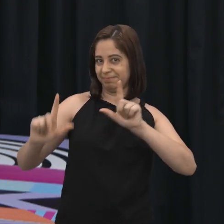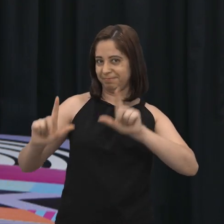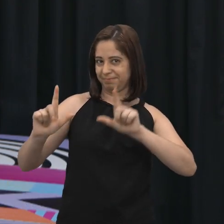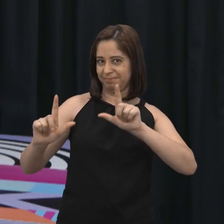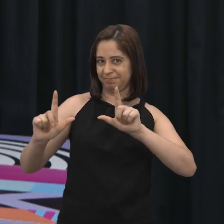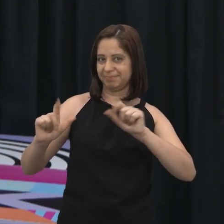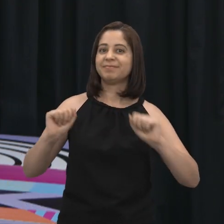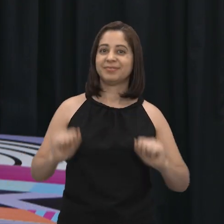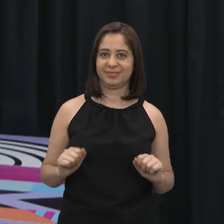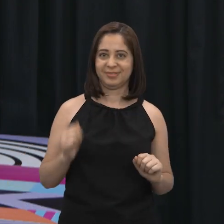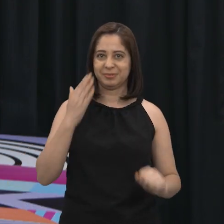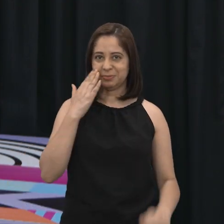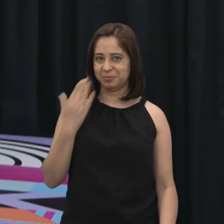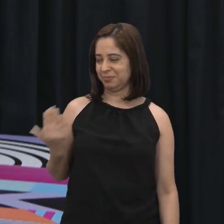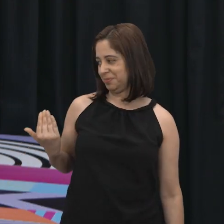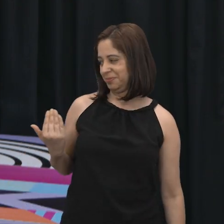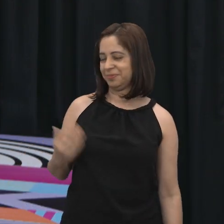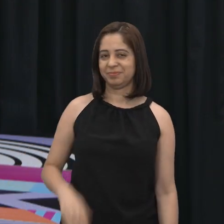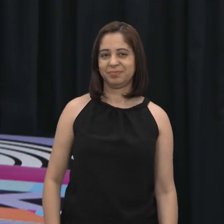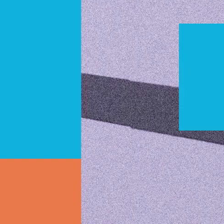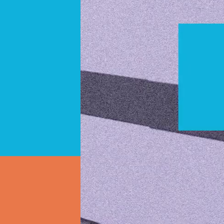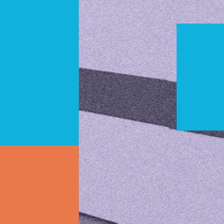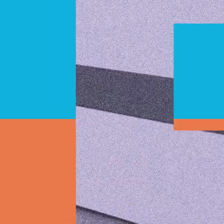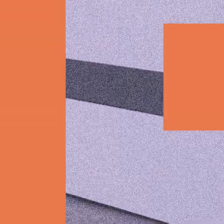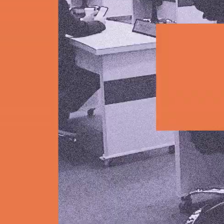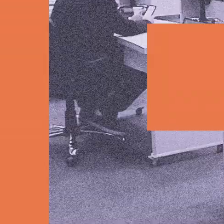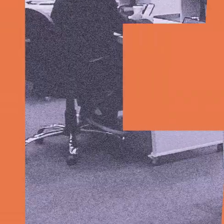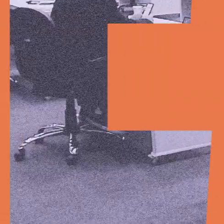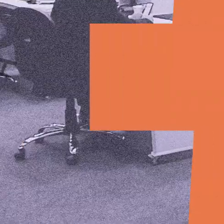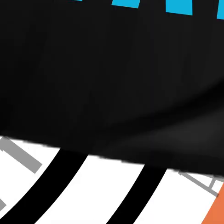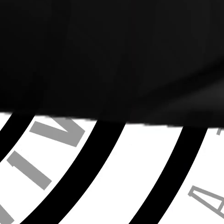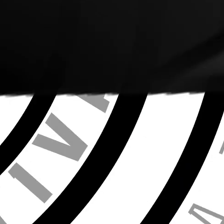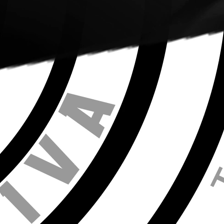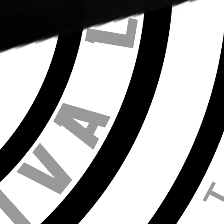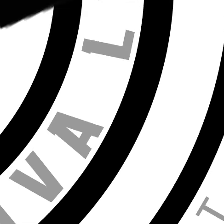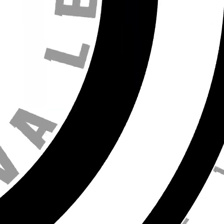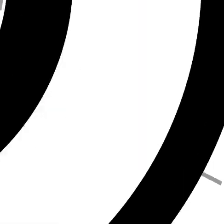o quadro Atividade Legislativa.